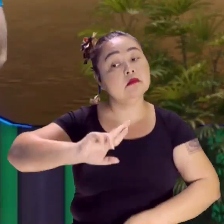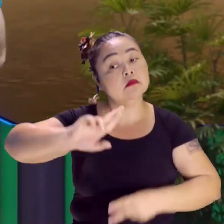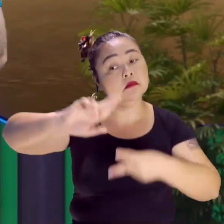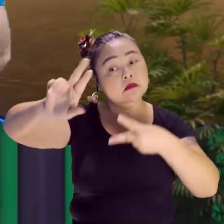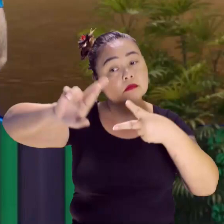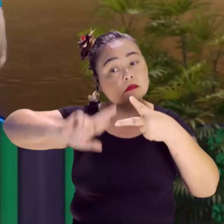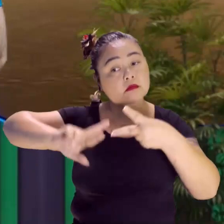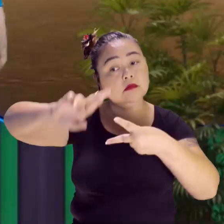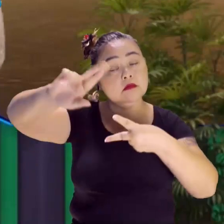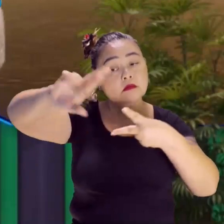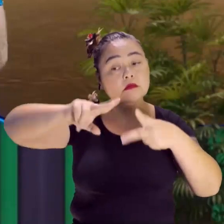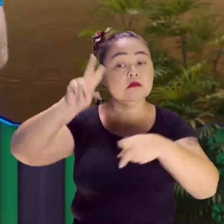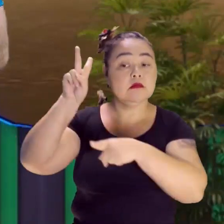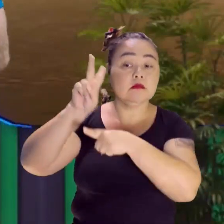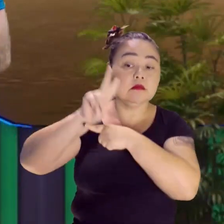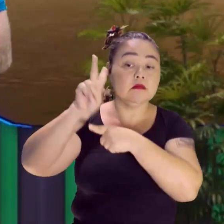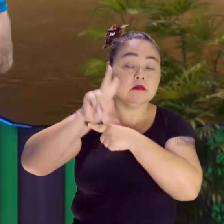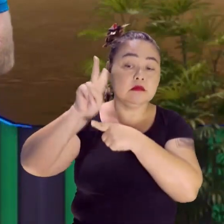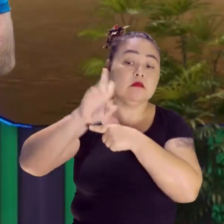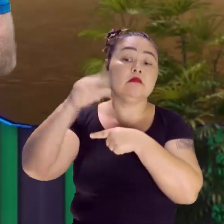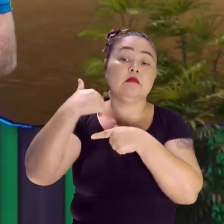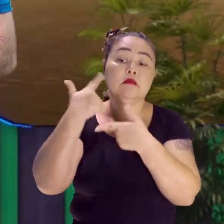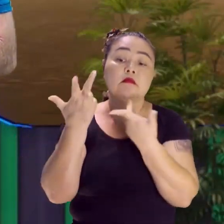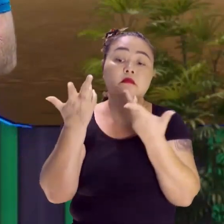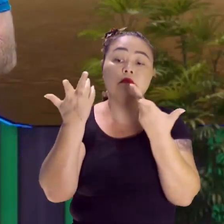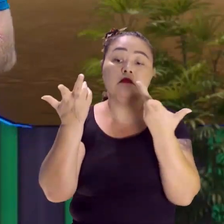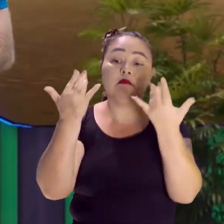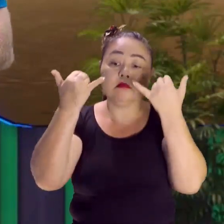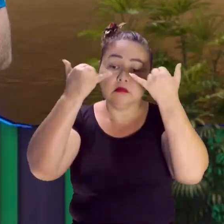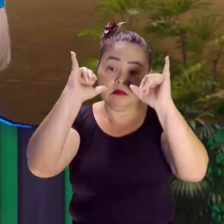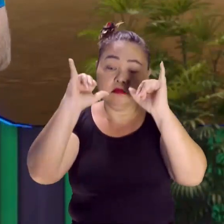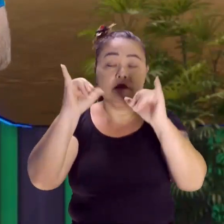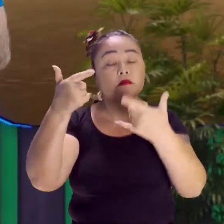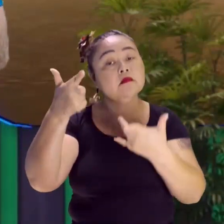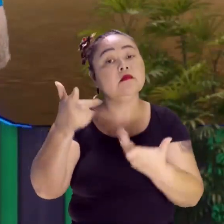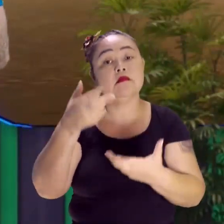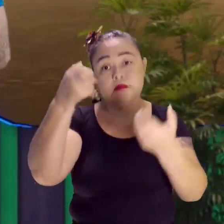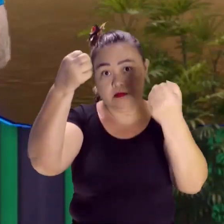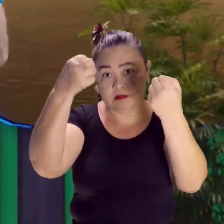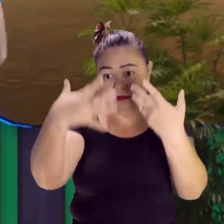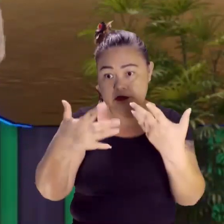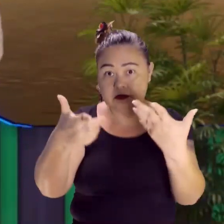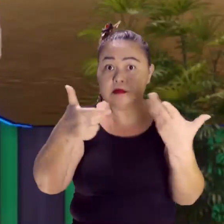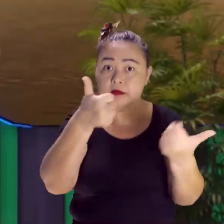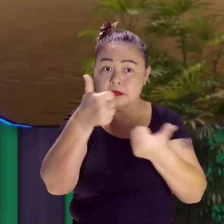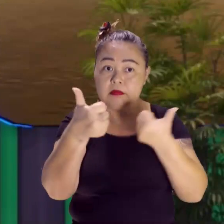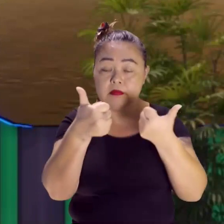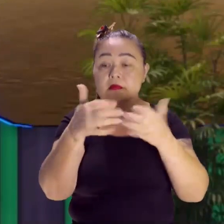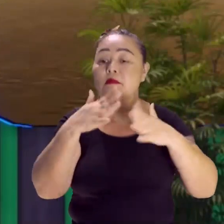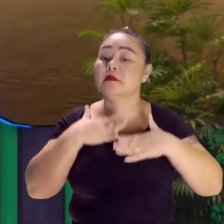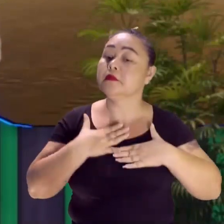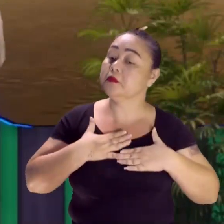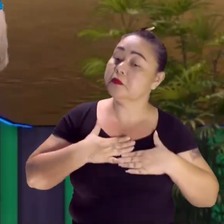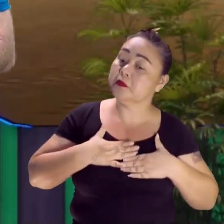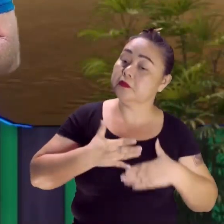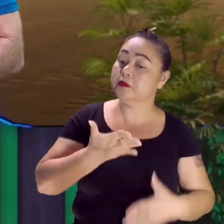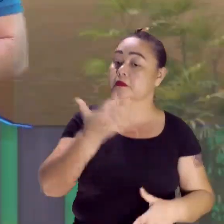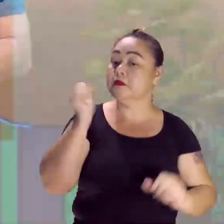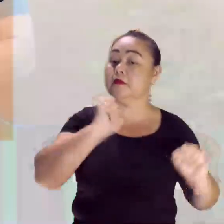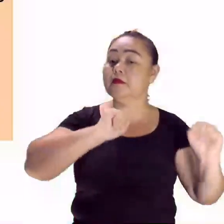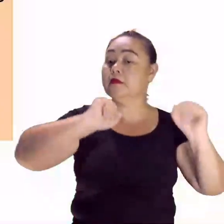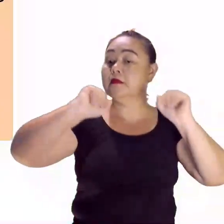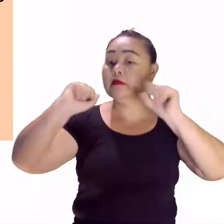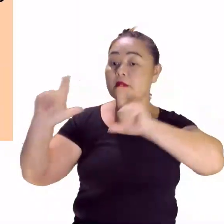na forma de criação por isso que eu tô reforçando aí para vocês beleza alguma observação vamos lá no quadro